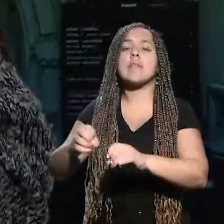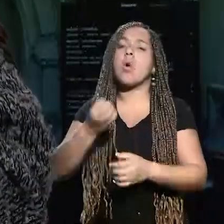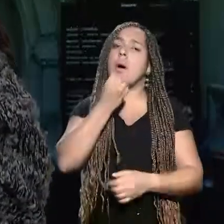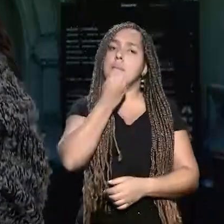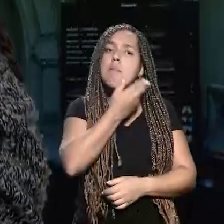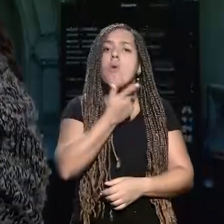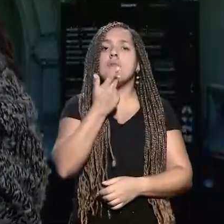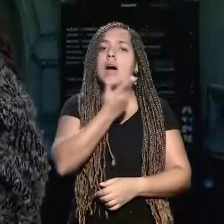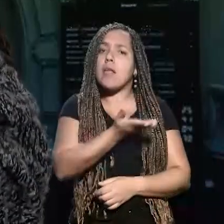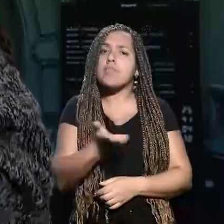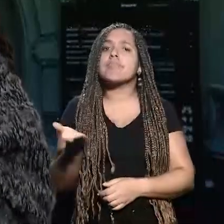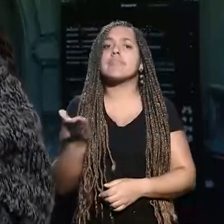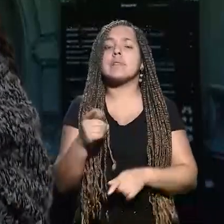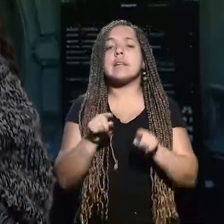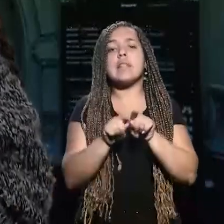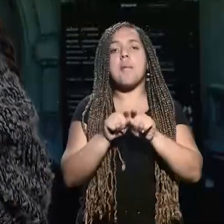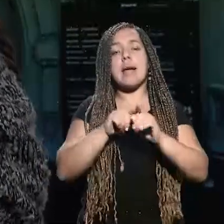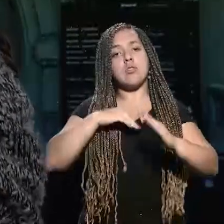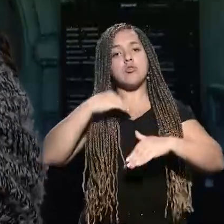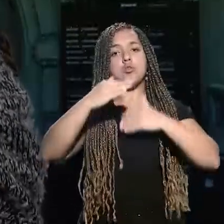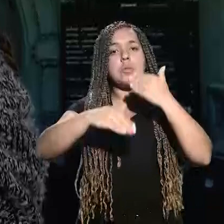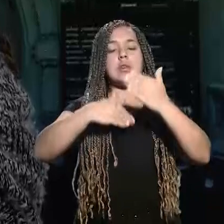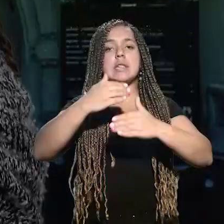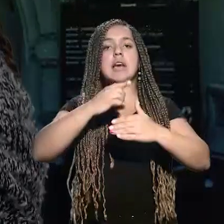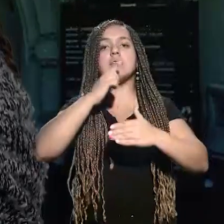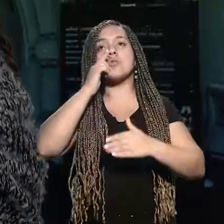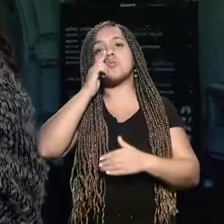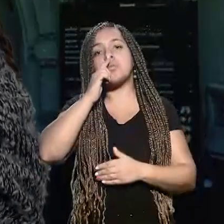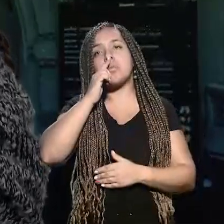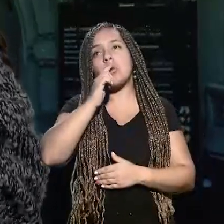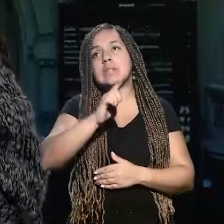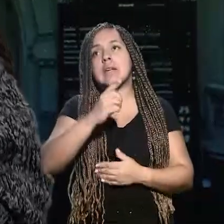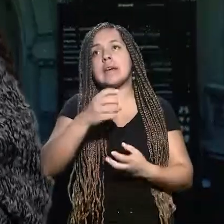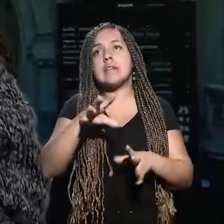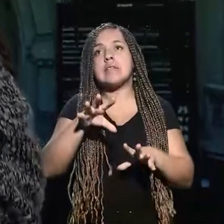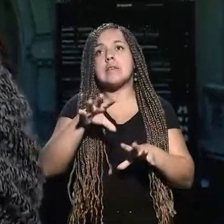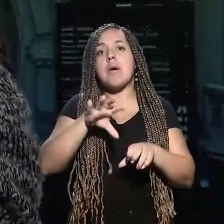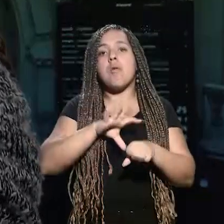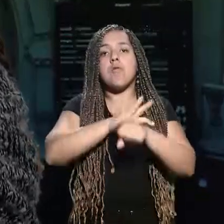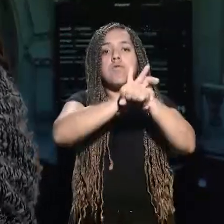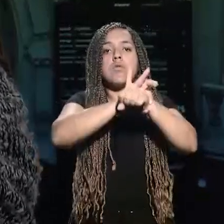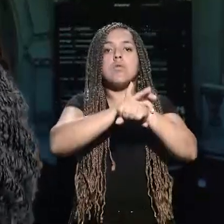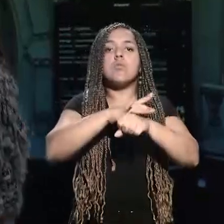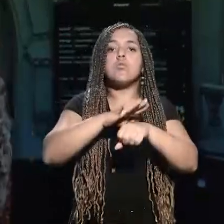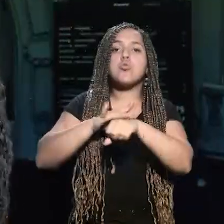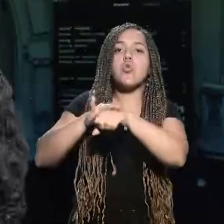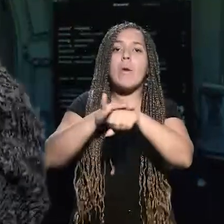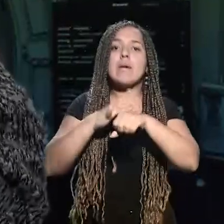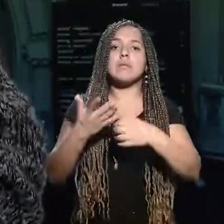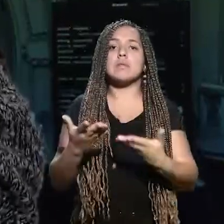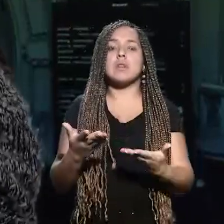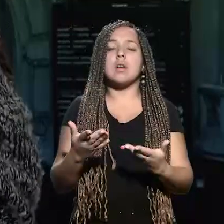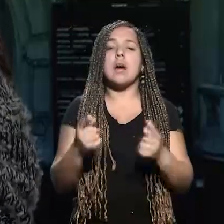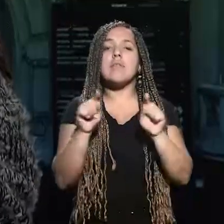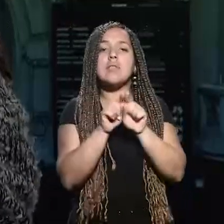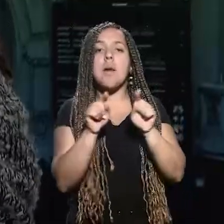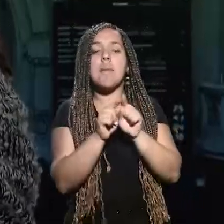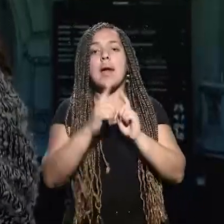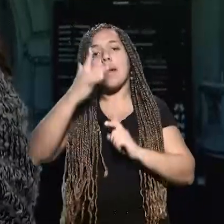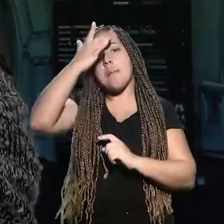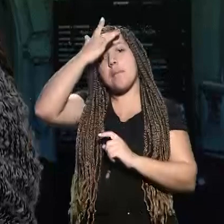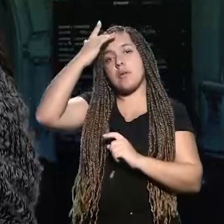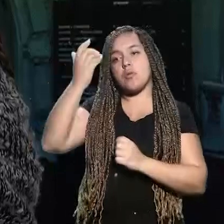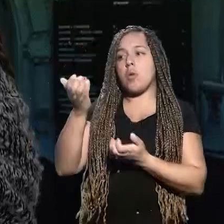tem, né, e principalmente nos processos que levam ao adoecimento, e aí ter alguém